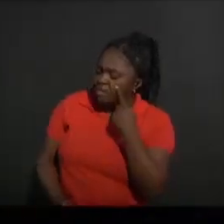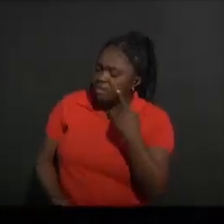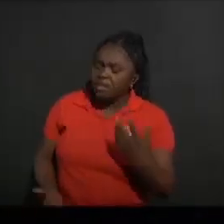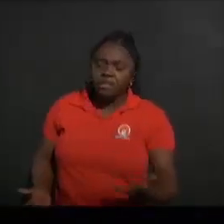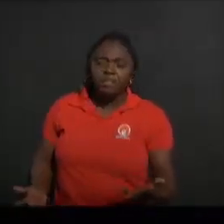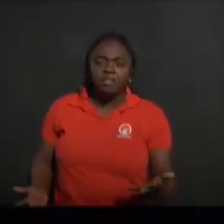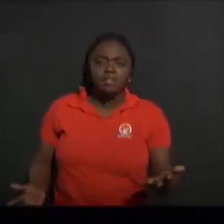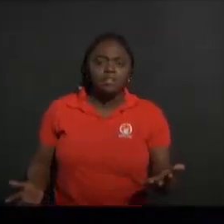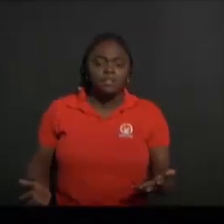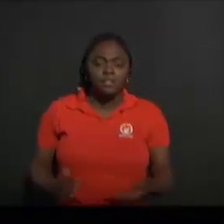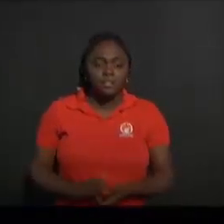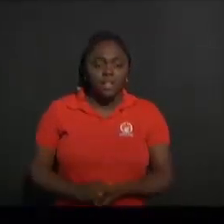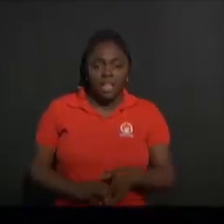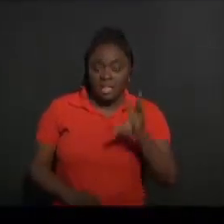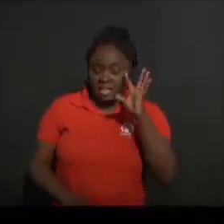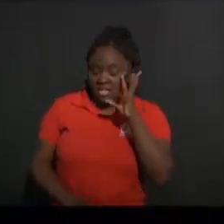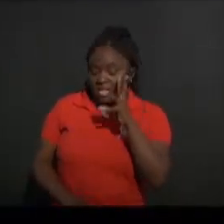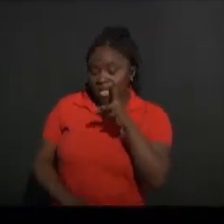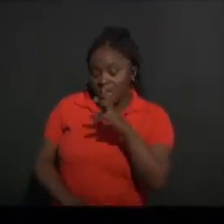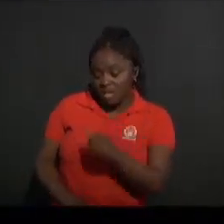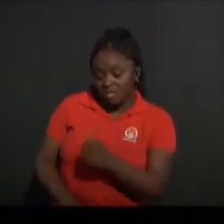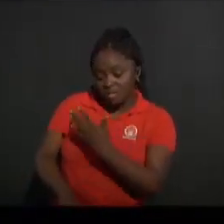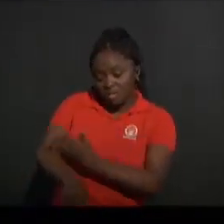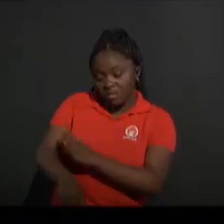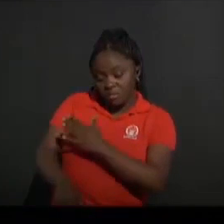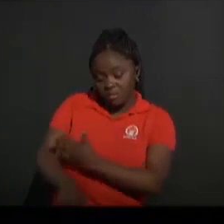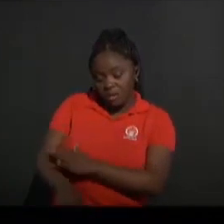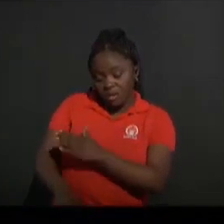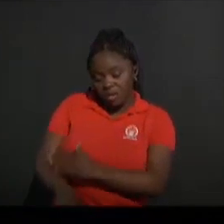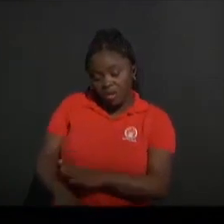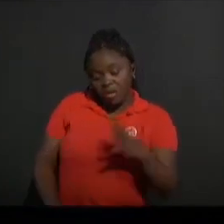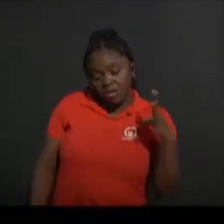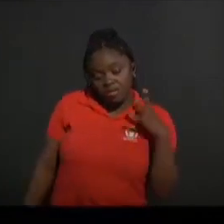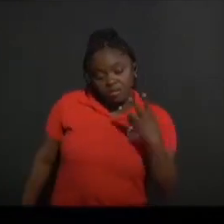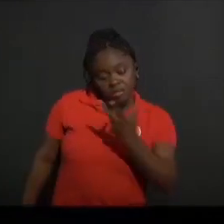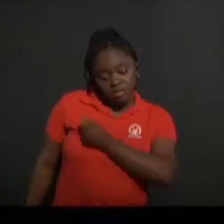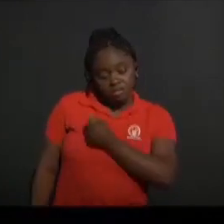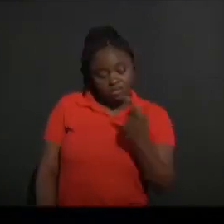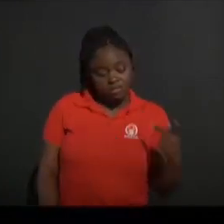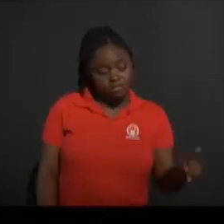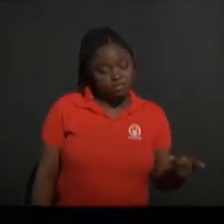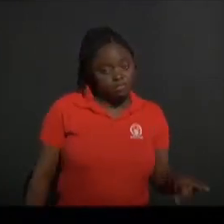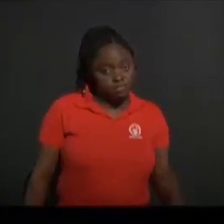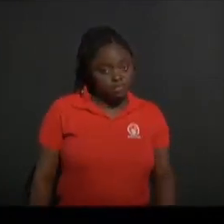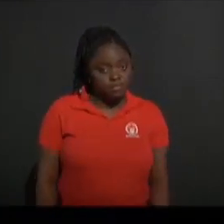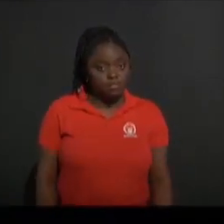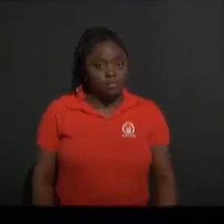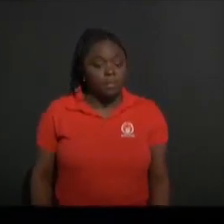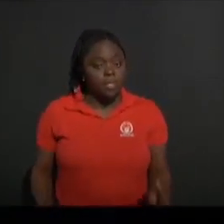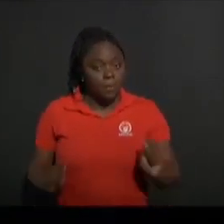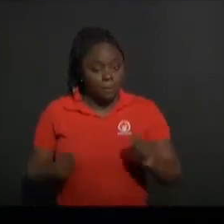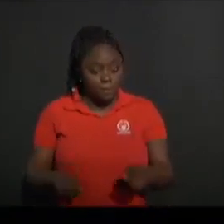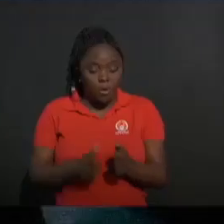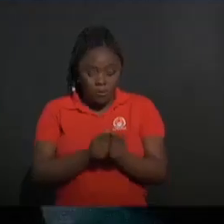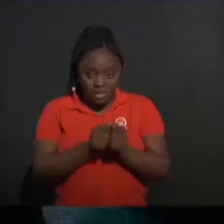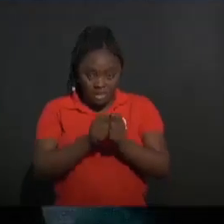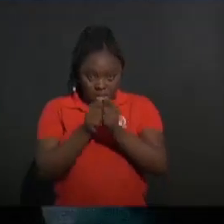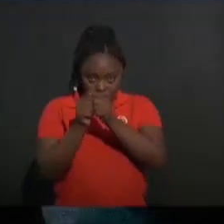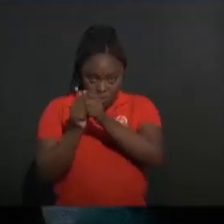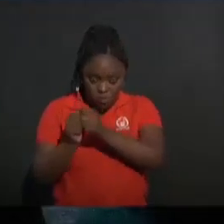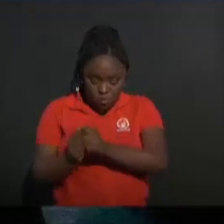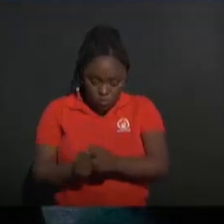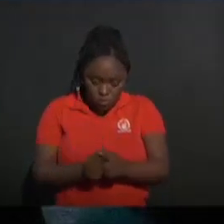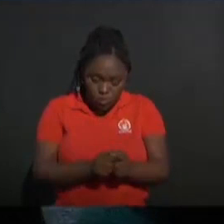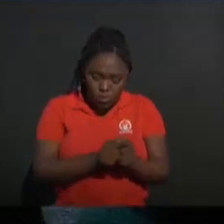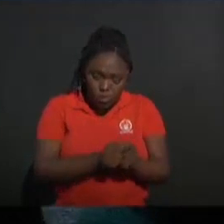Olha só. Eles acham que a simples prática de um ritual vai salvá-los. Você pode pegar um terço e babar em